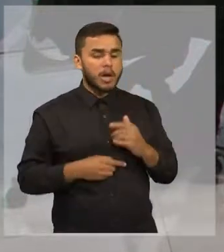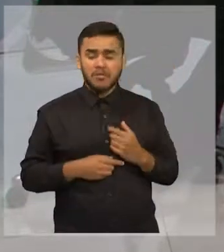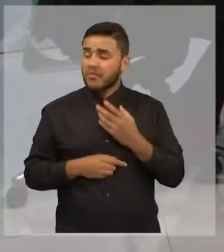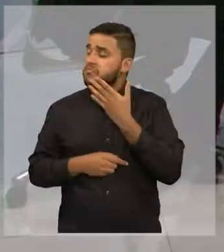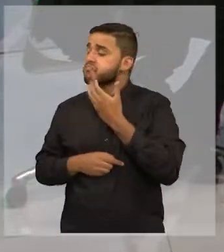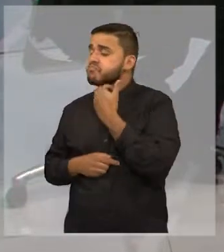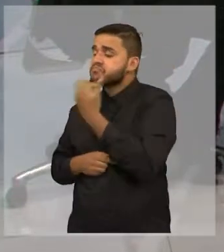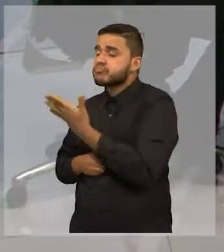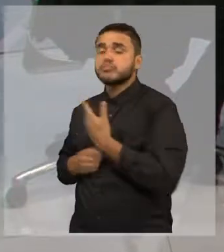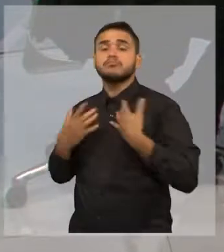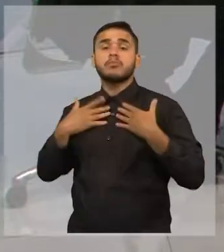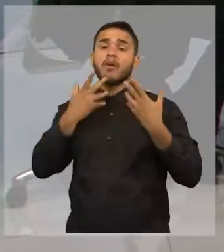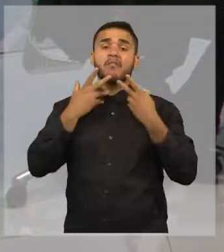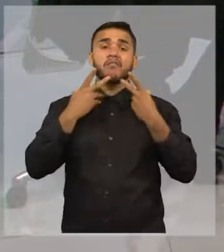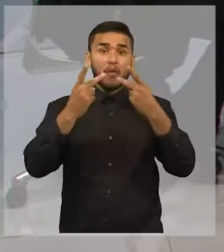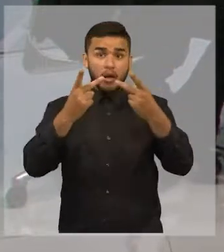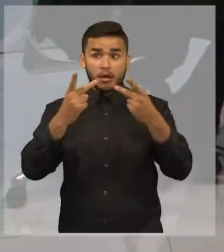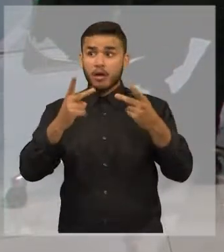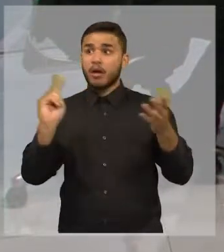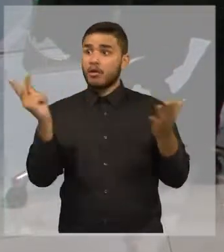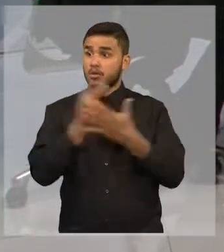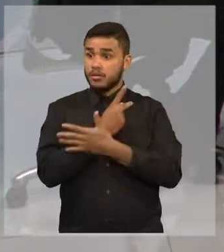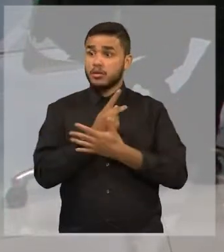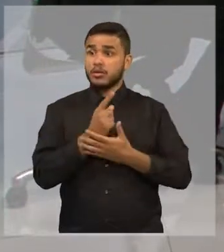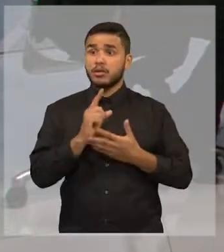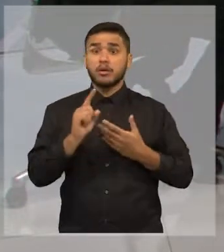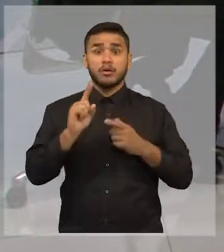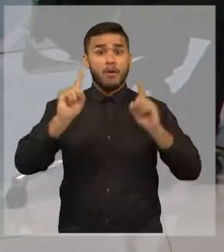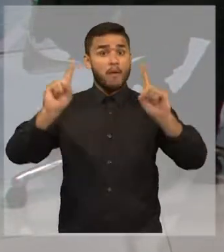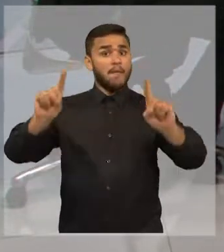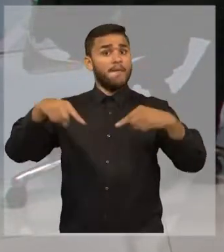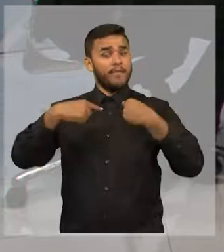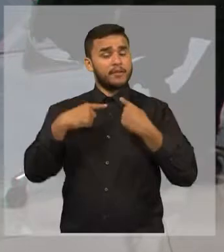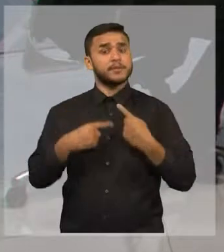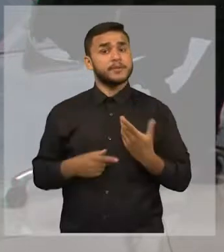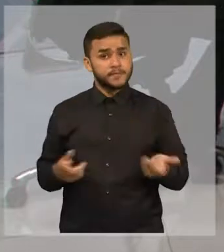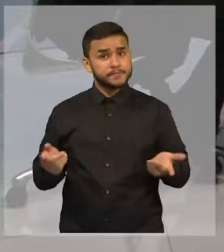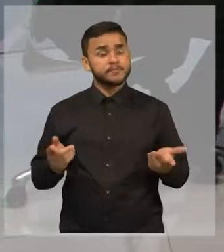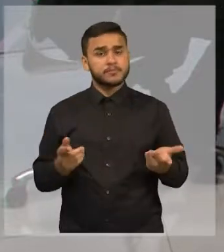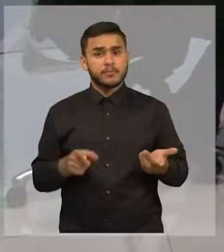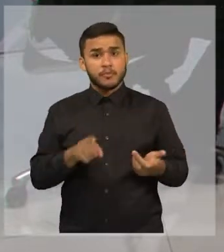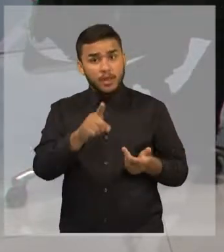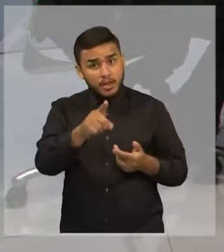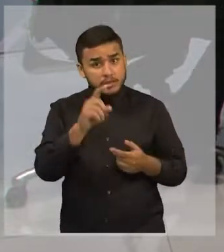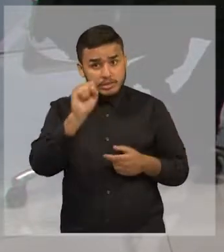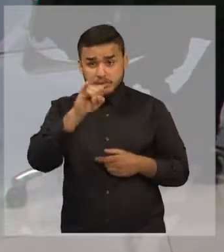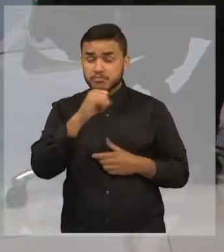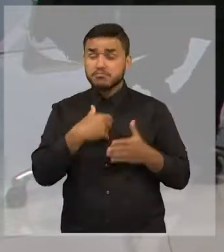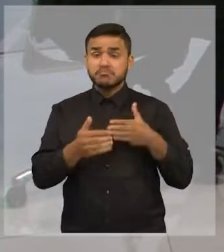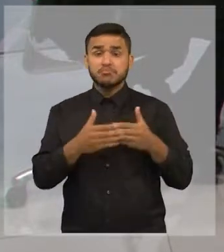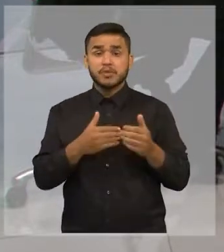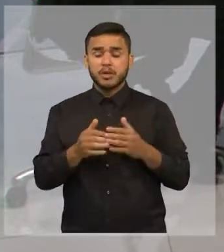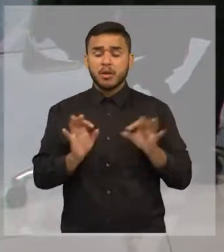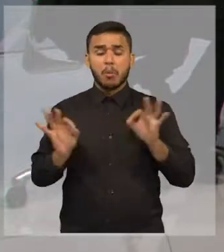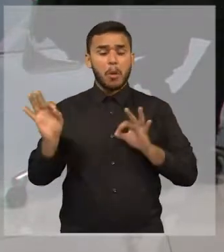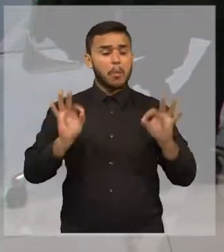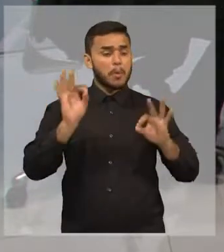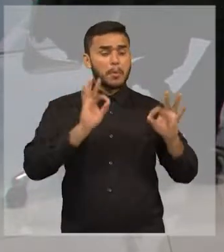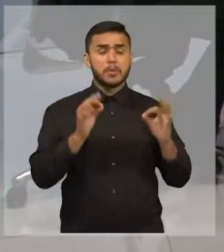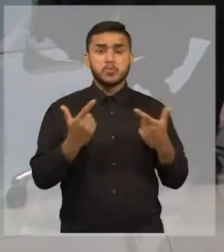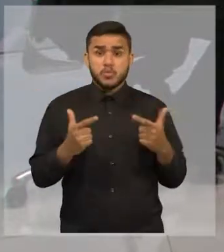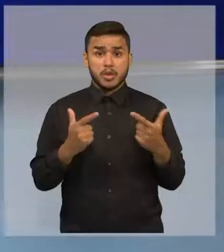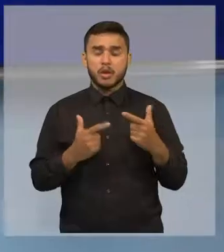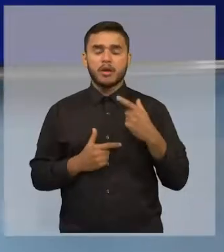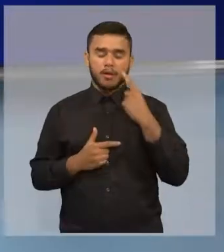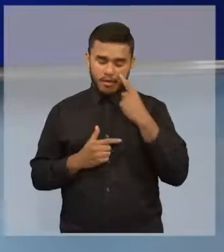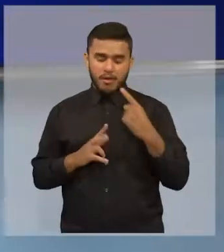cru e isso causa dano irreparável para a própria governança. Por exemplo, essa condução com pouca habilidade da